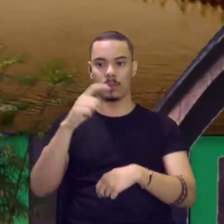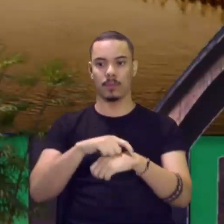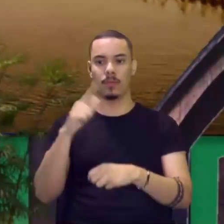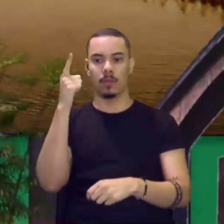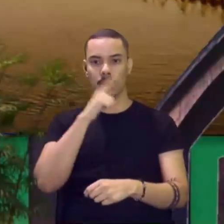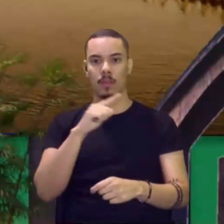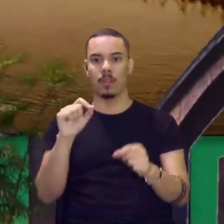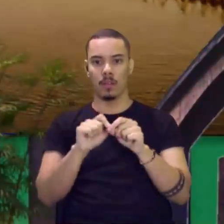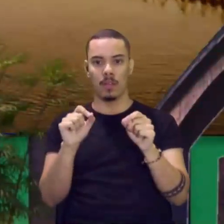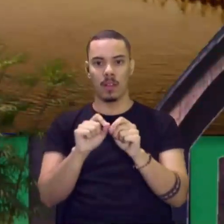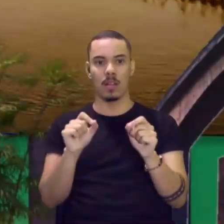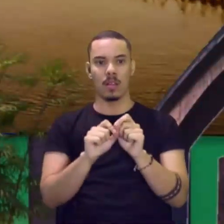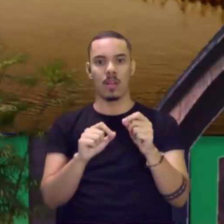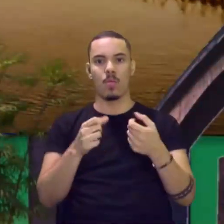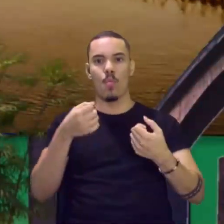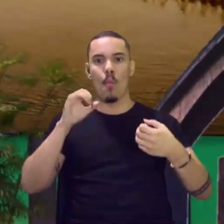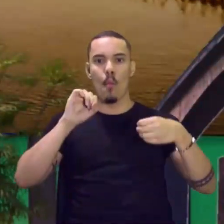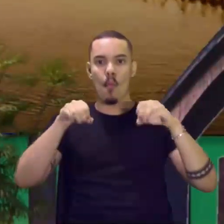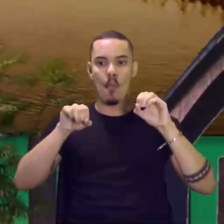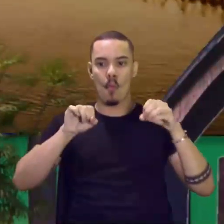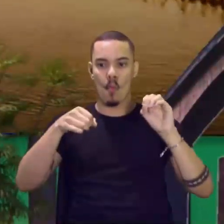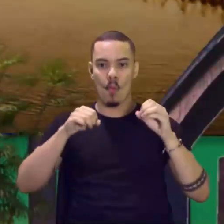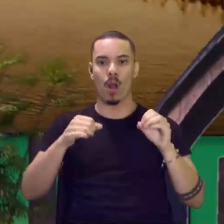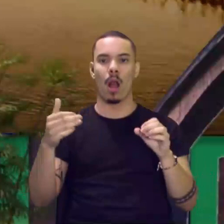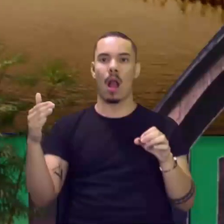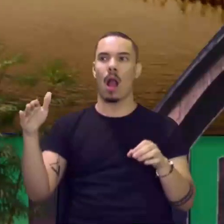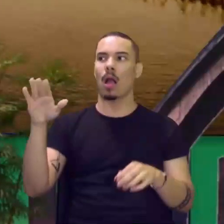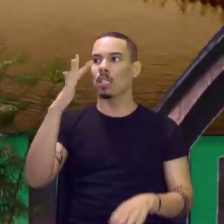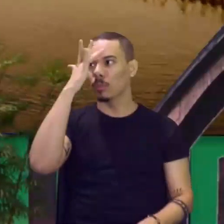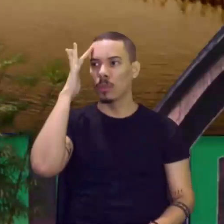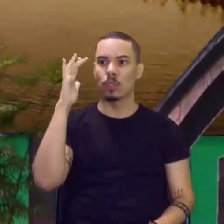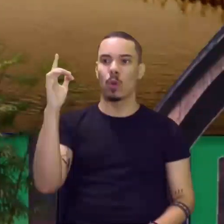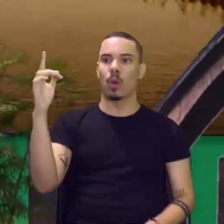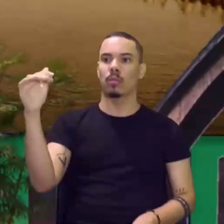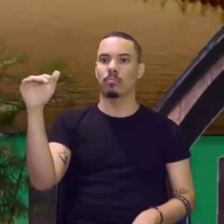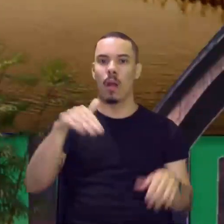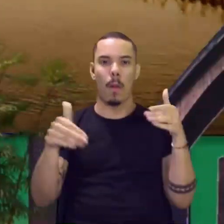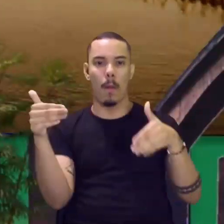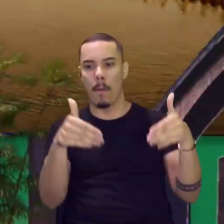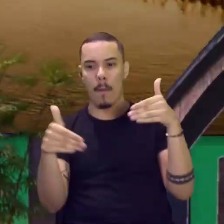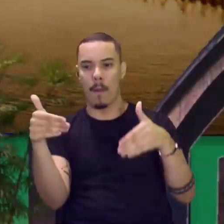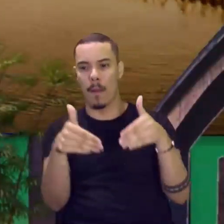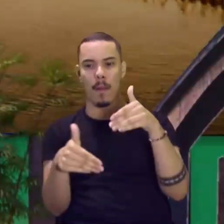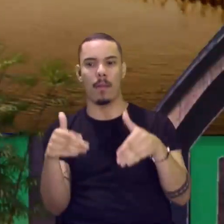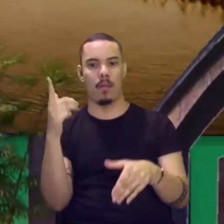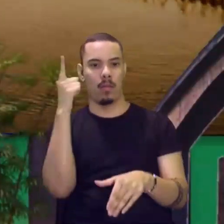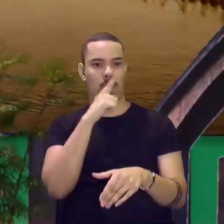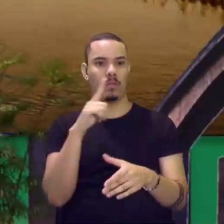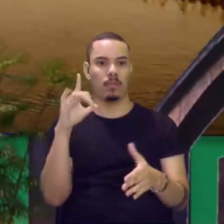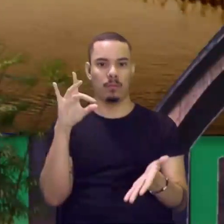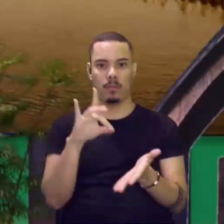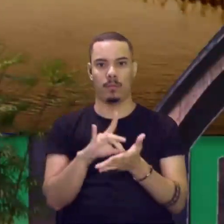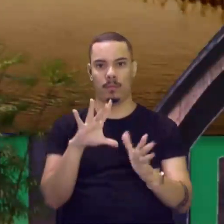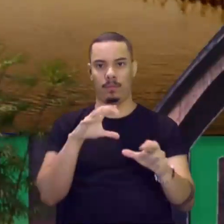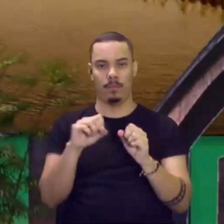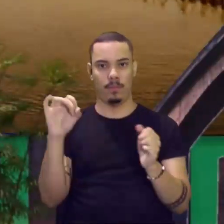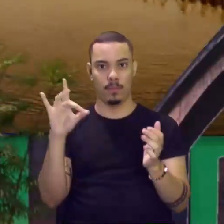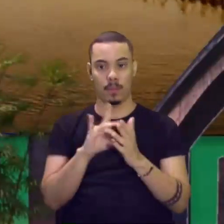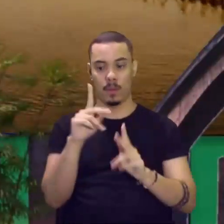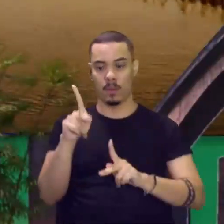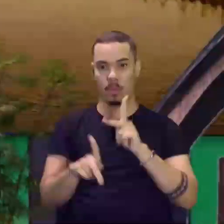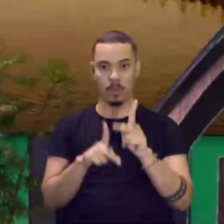a produzir a cana, começou a chegar novas pessoas e começou a formar essa população e efetivar a colonização do